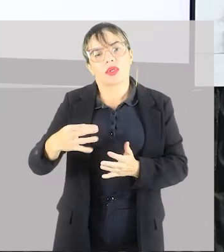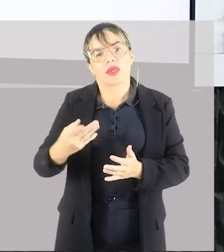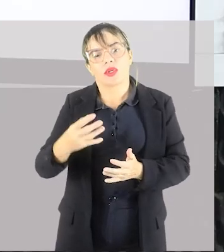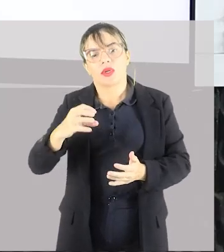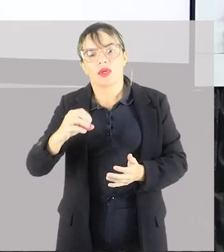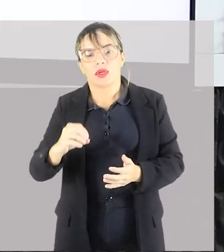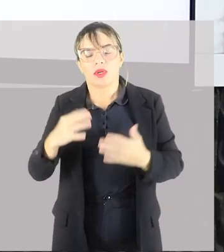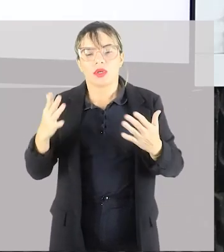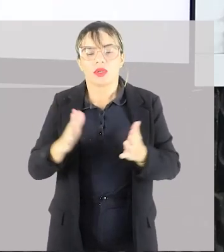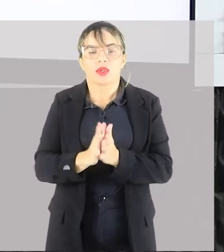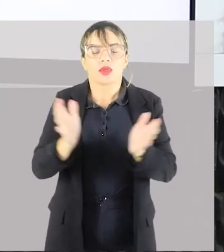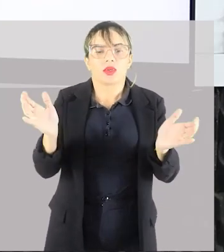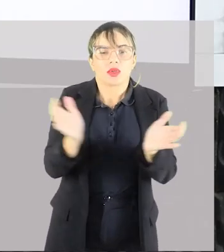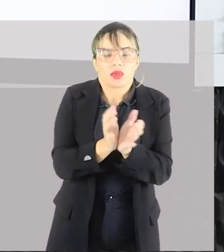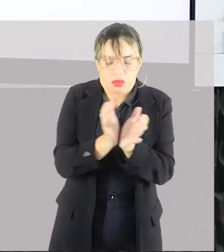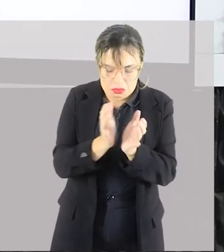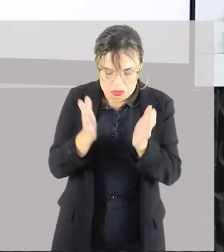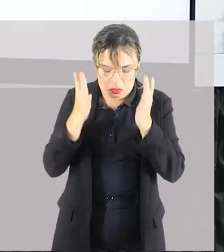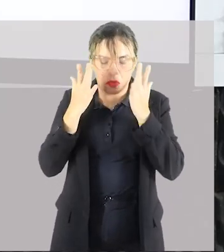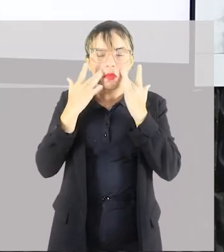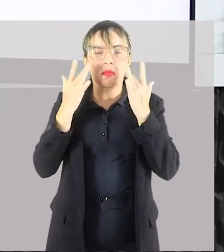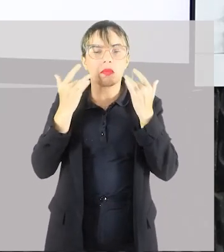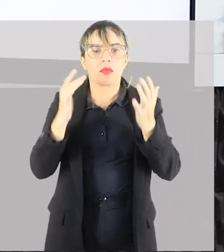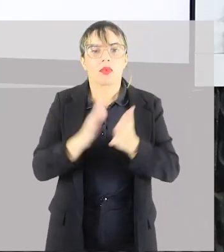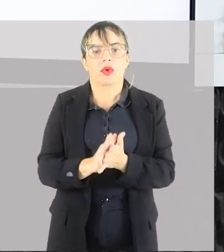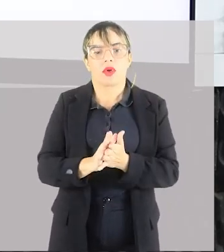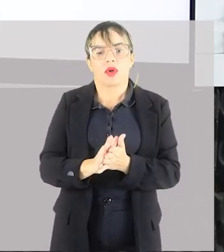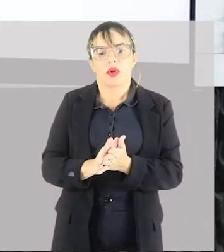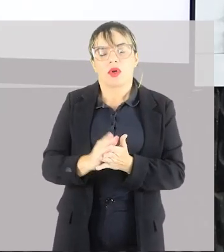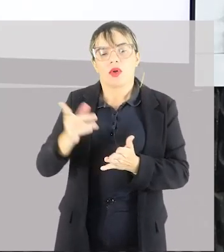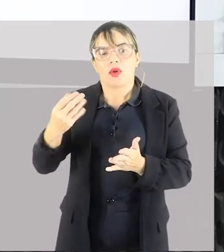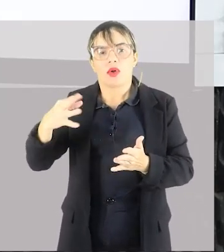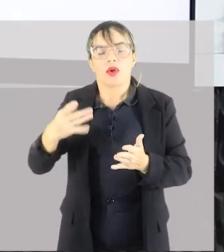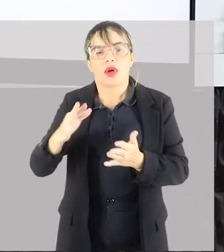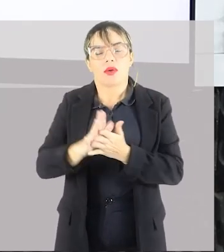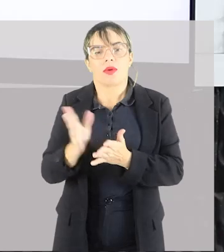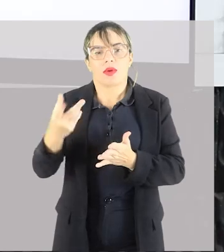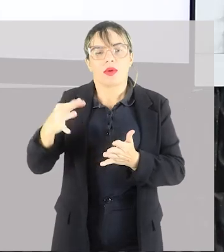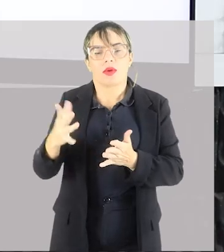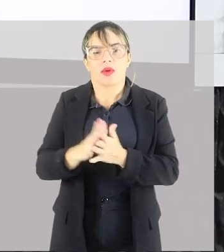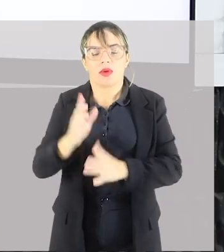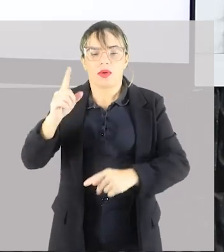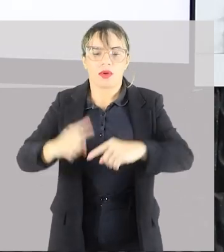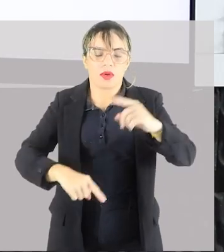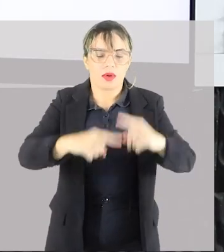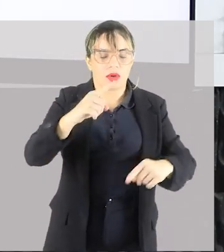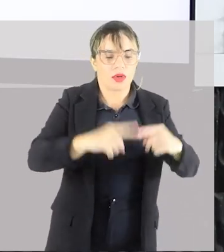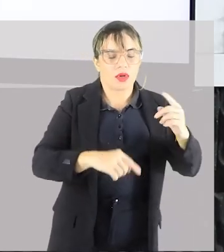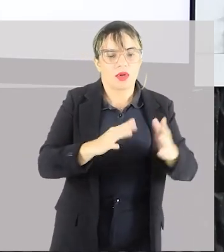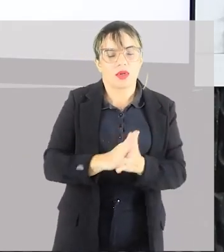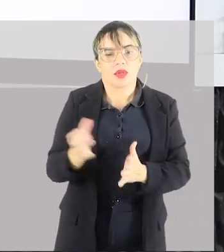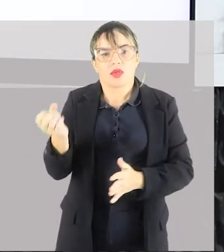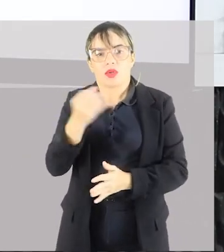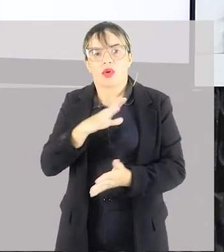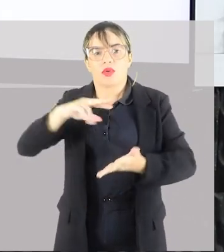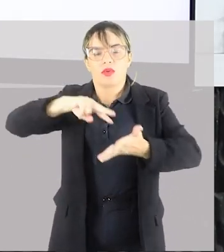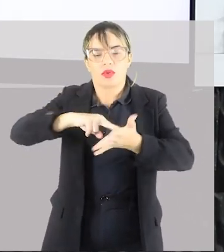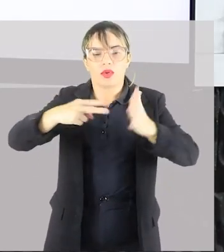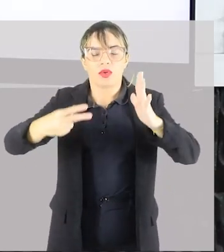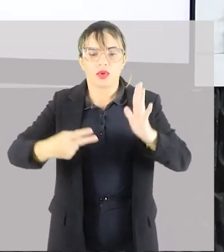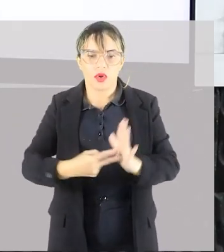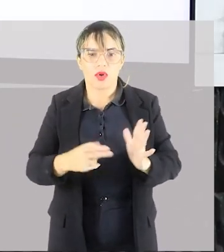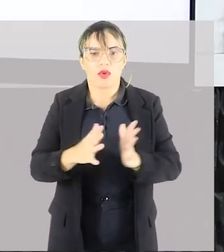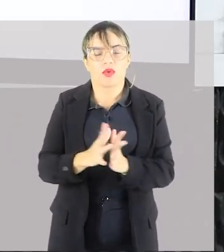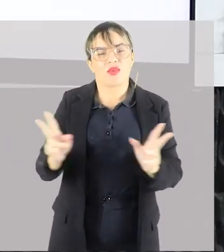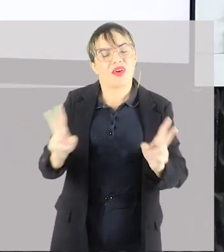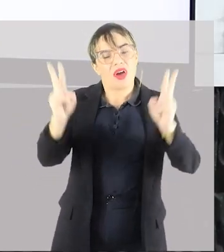estudaram nas vanguardas, a gente tem um termo para definir isso. Ready-made é quando você pega um objeto e ressignifica esse objeto dando um outro valor. A gente